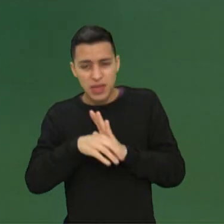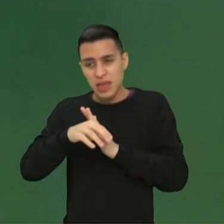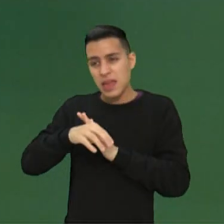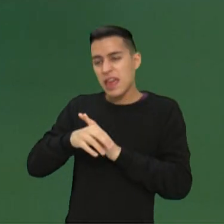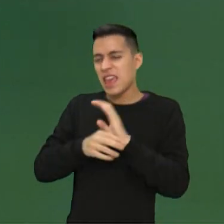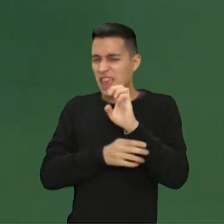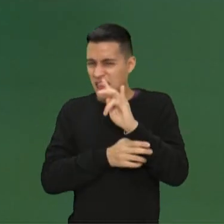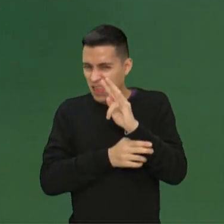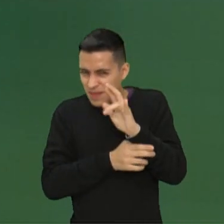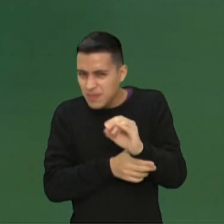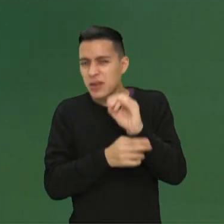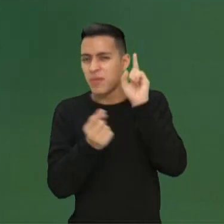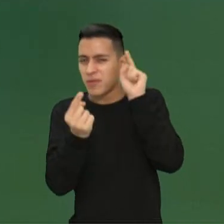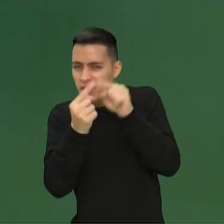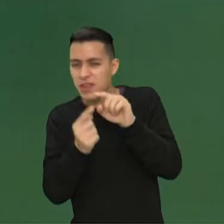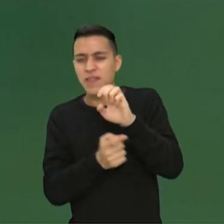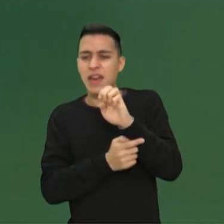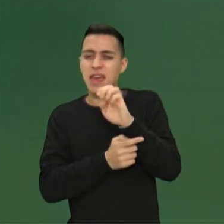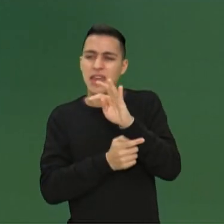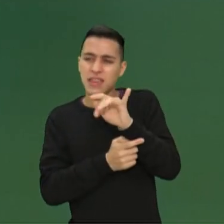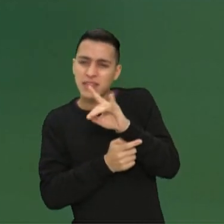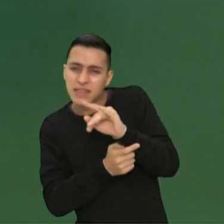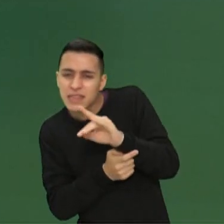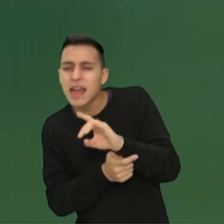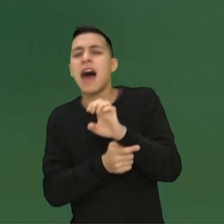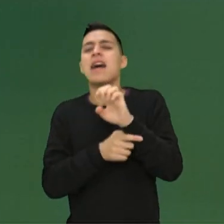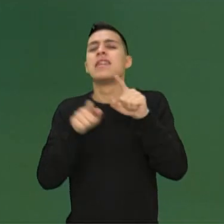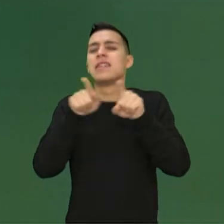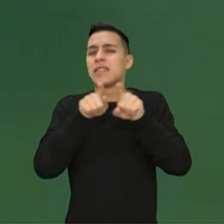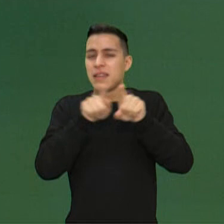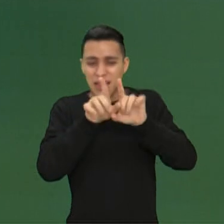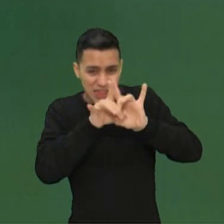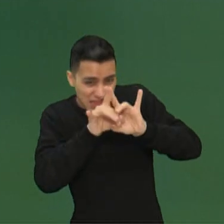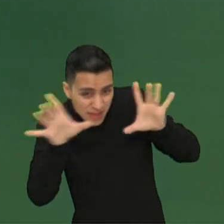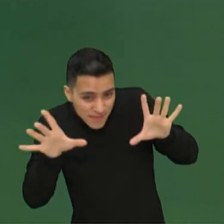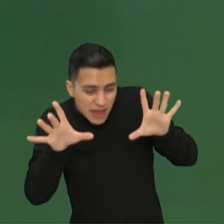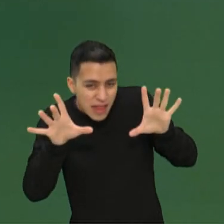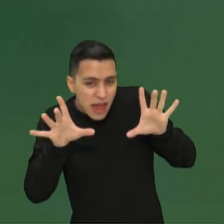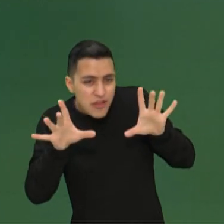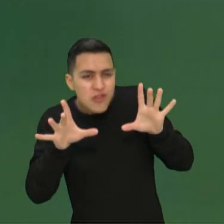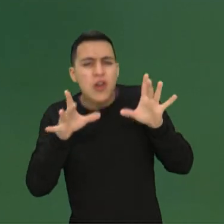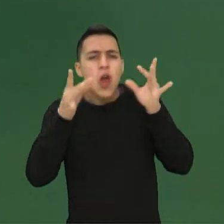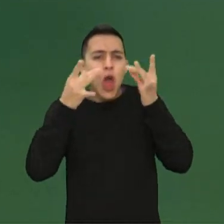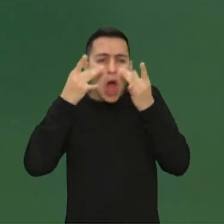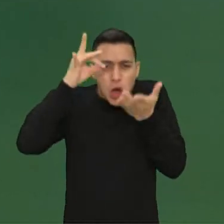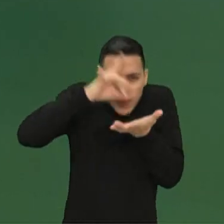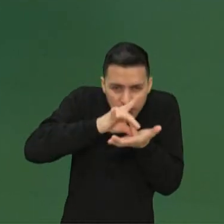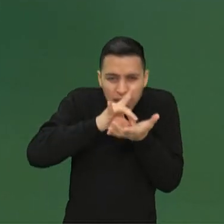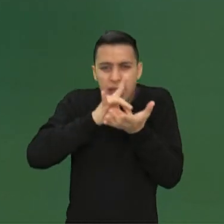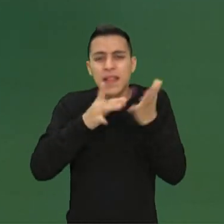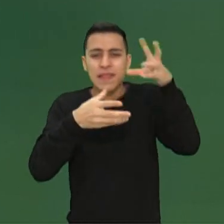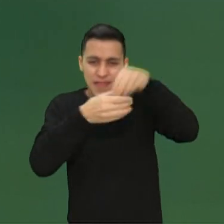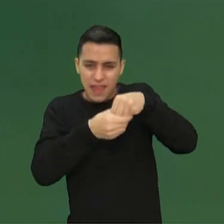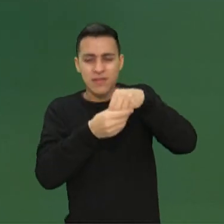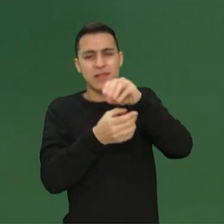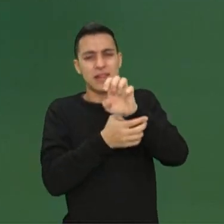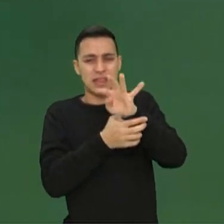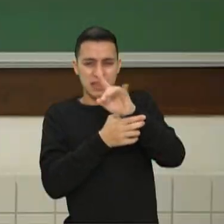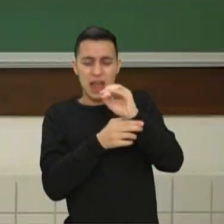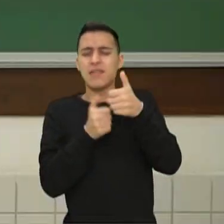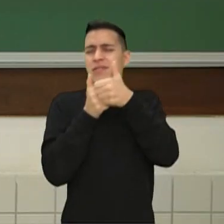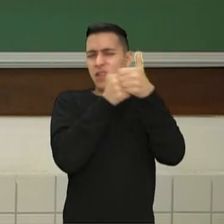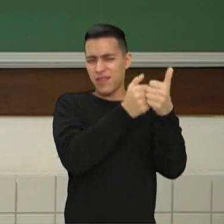objetivo, eticidade e a liberdade concreta dentro do Estado, tá? A gente vai explicar esses pontos dentro da filosofia do